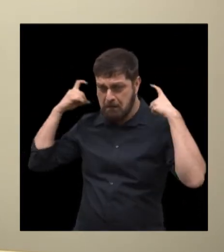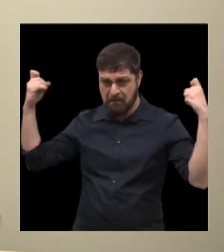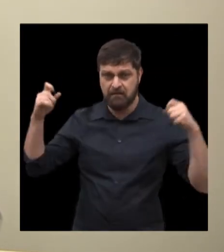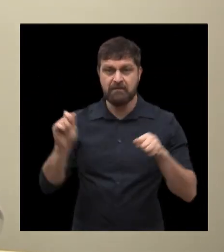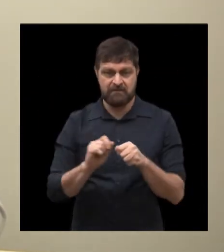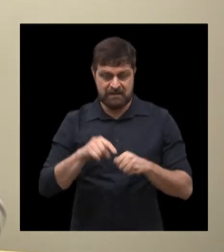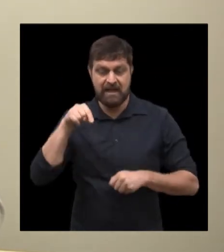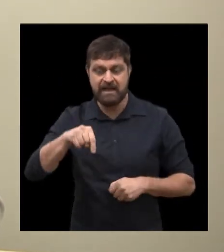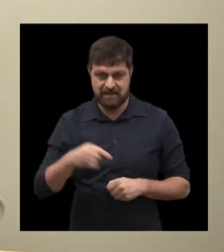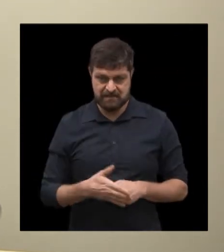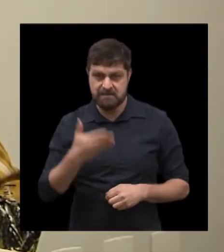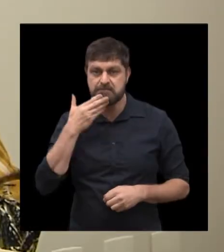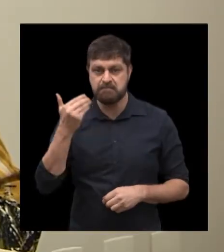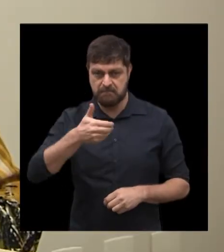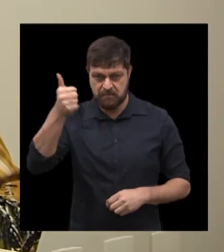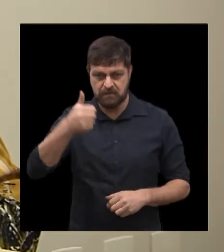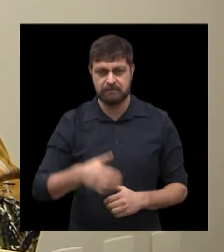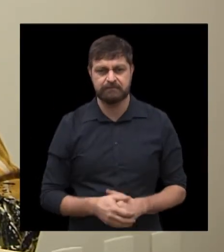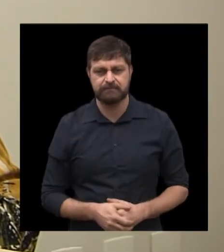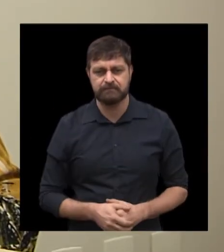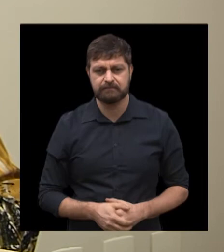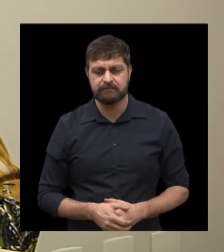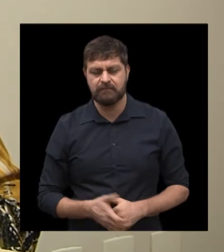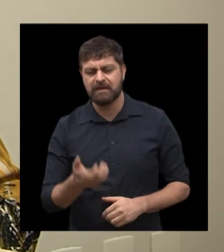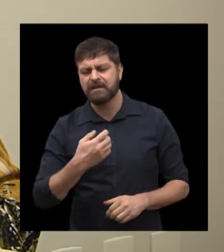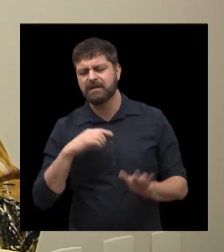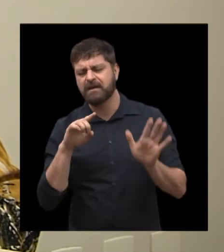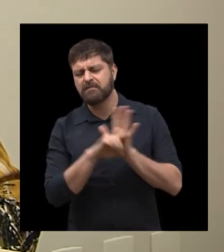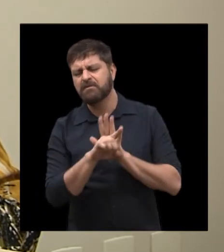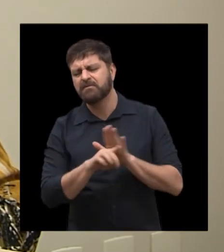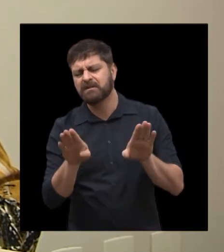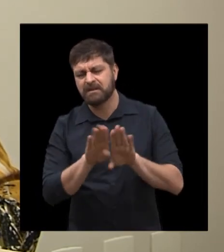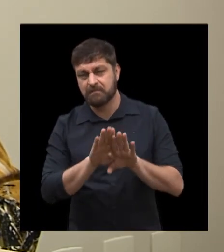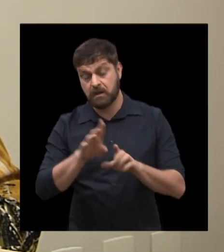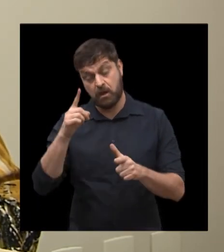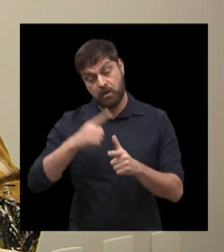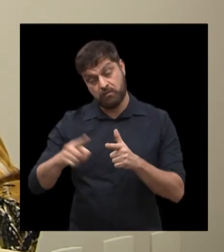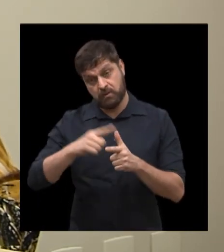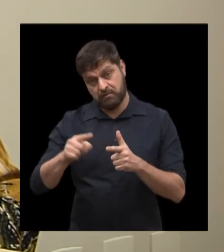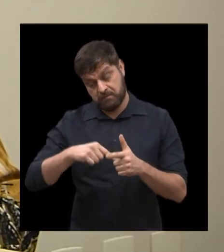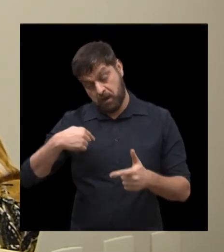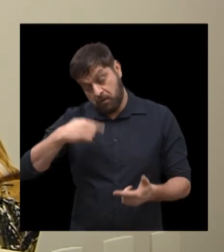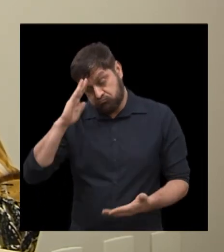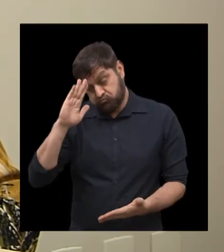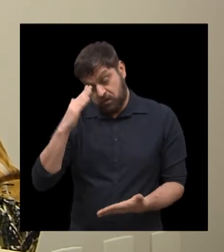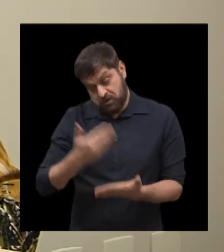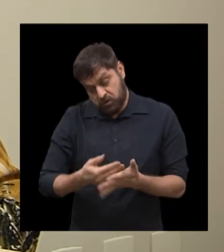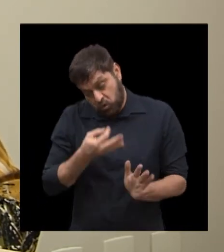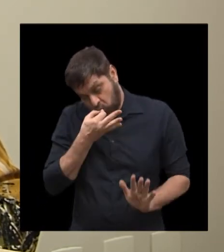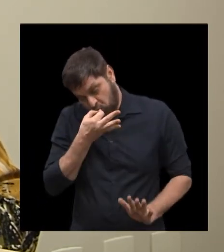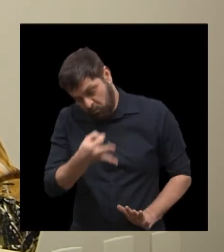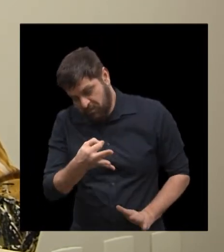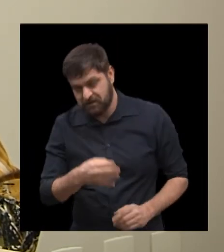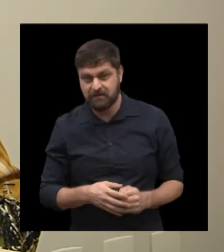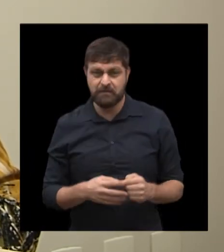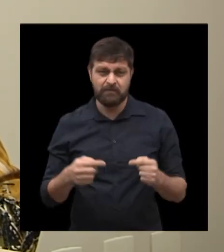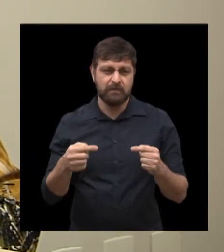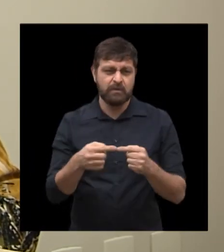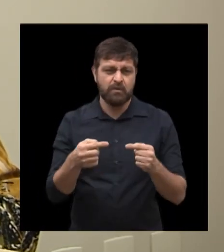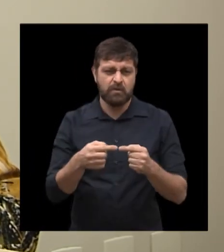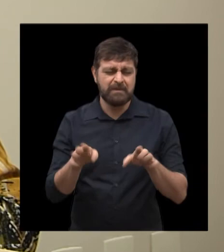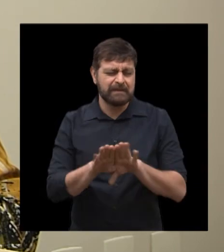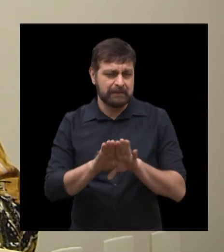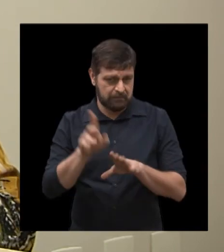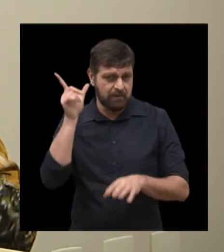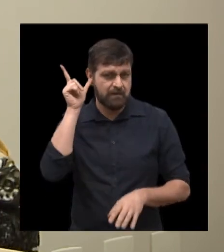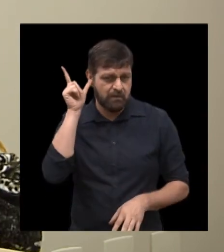em volume mais baixo. Eu queria também falar sobre um problema que eu acredito que tenha a ver com a perda